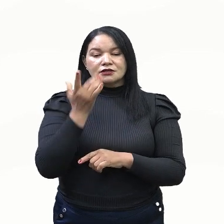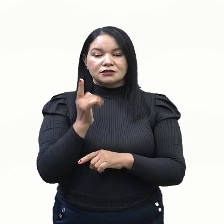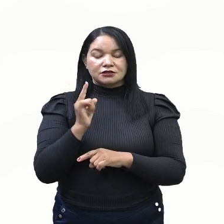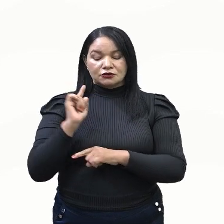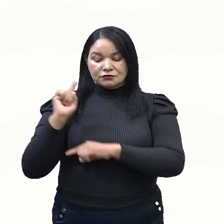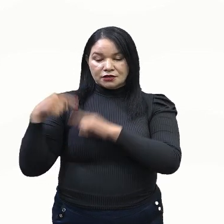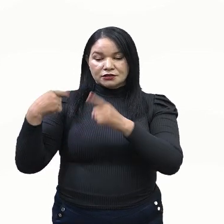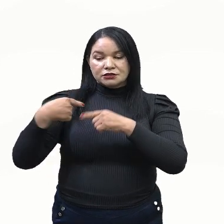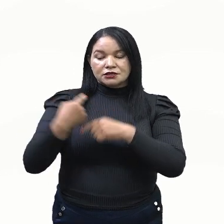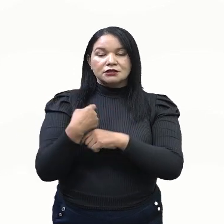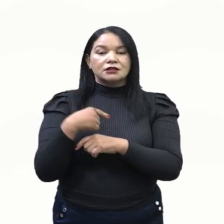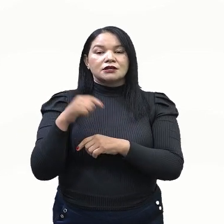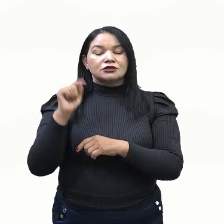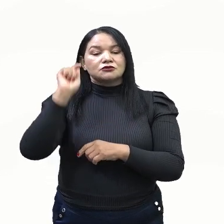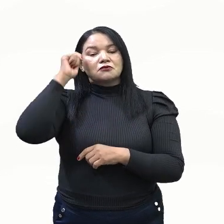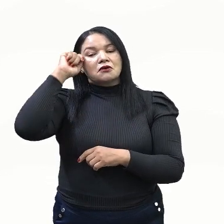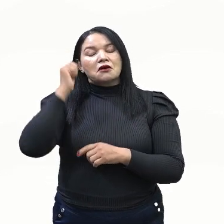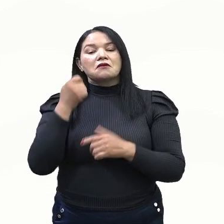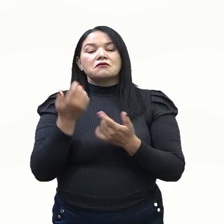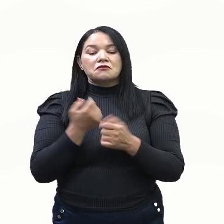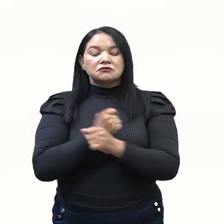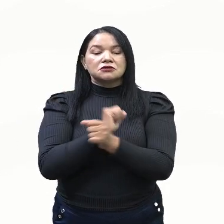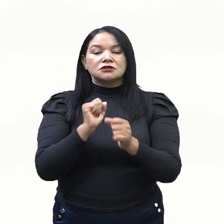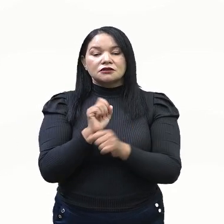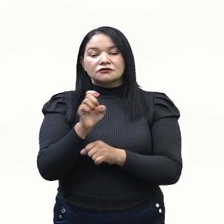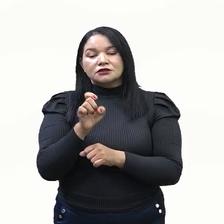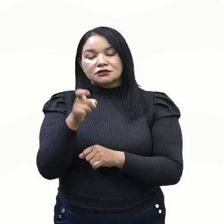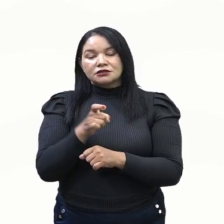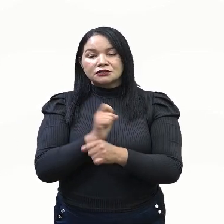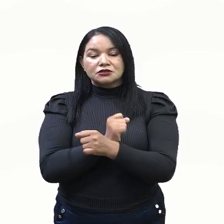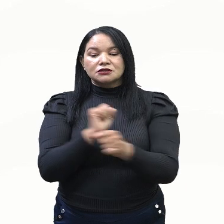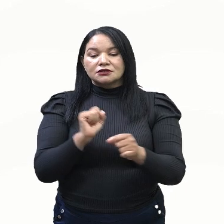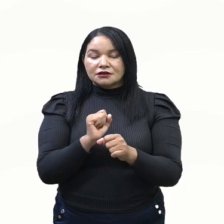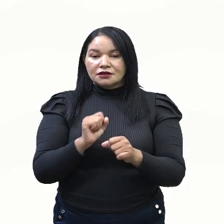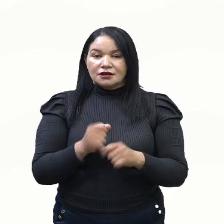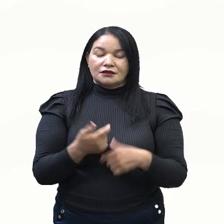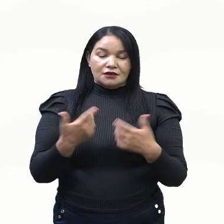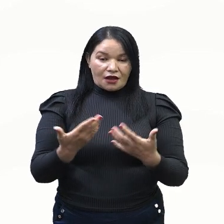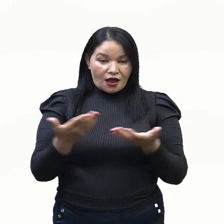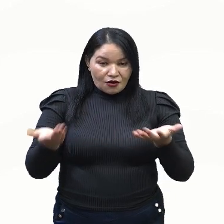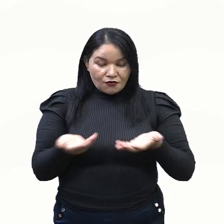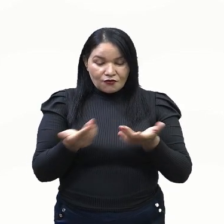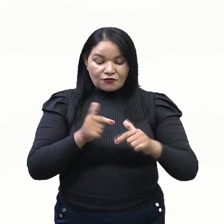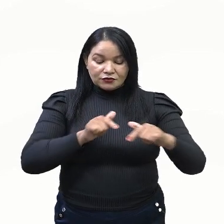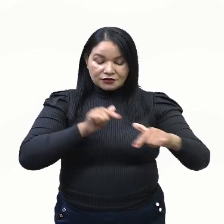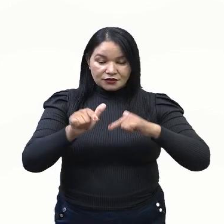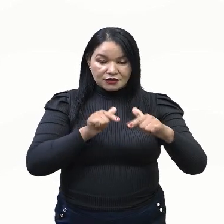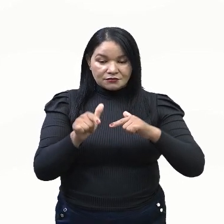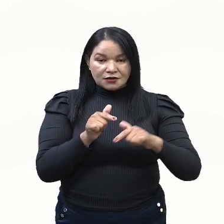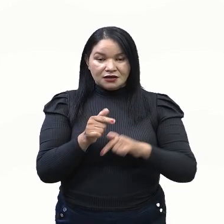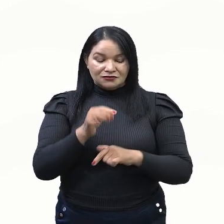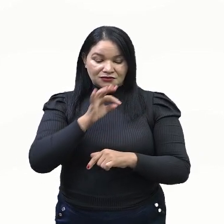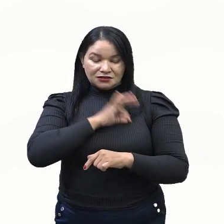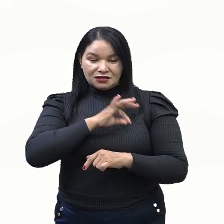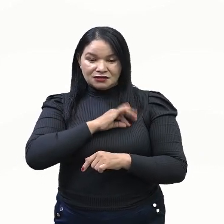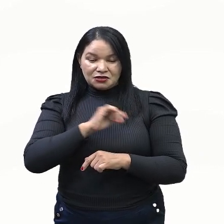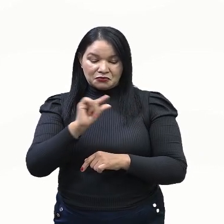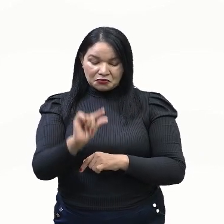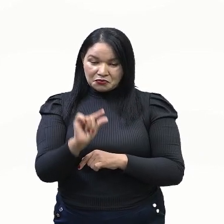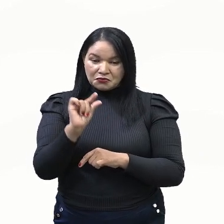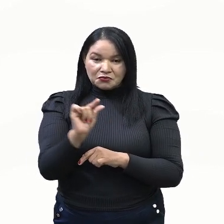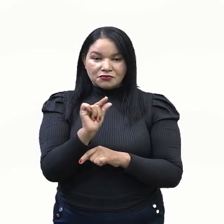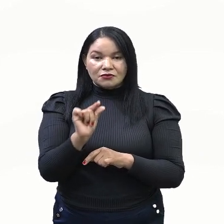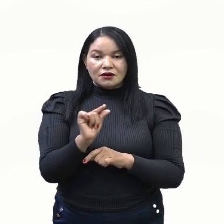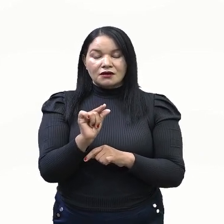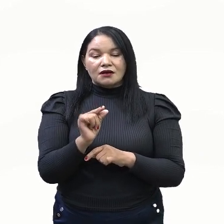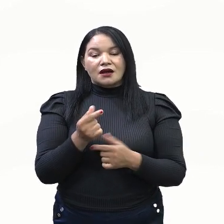com ex-escravizados? Vão possuir empregos aí com uma remuneração inadequada, né? Empregos mal